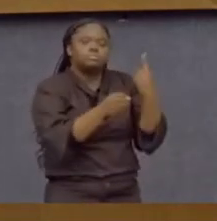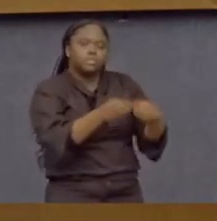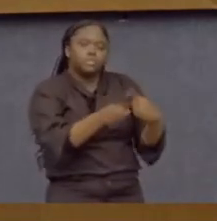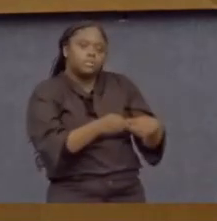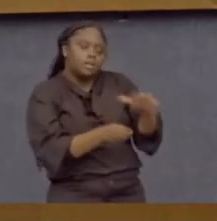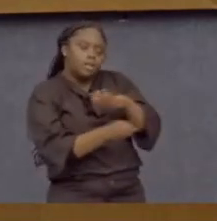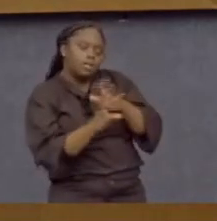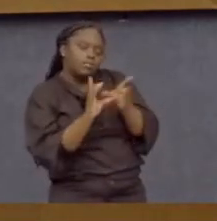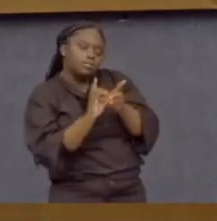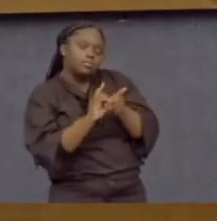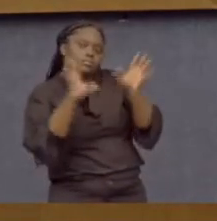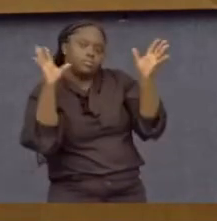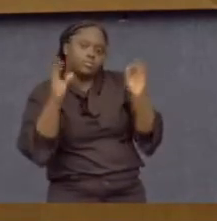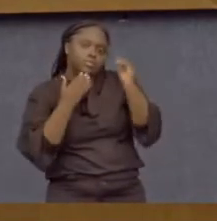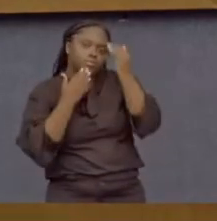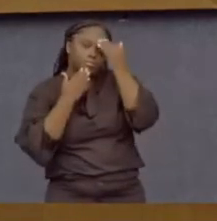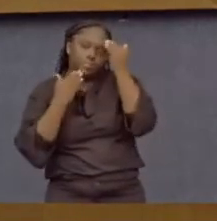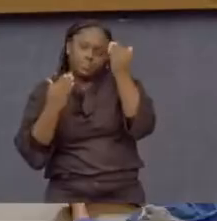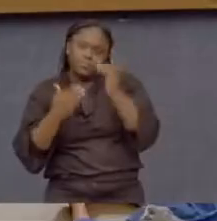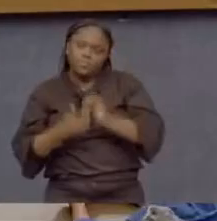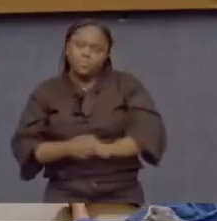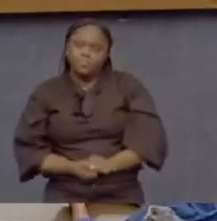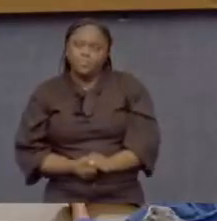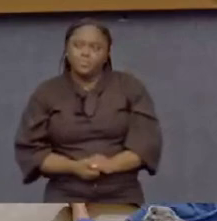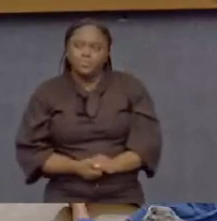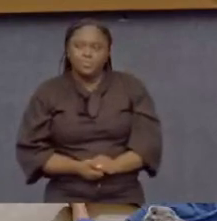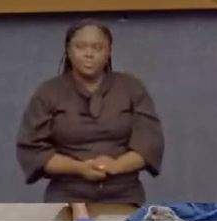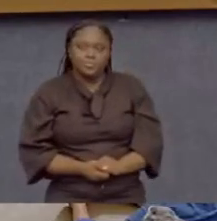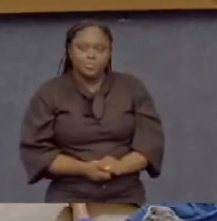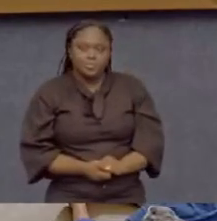forma democrática. Obrigado.